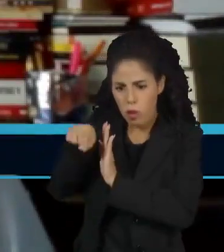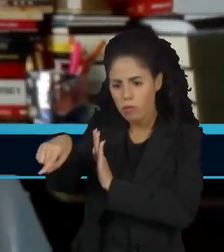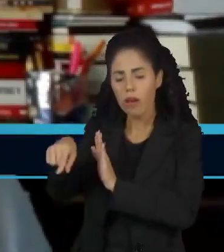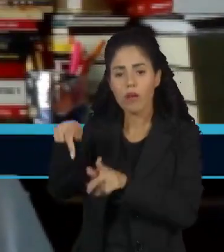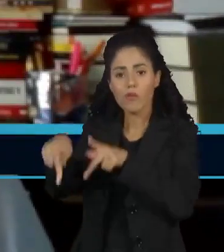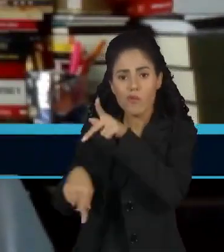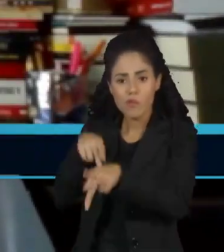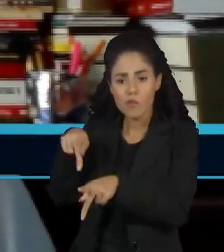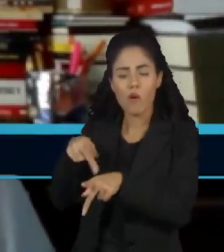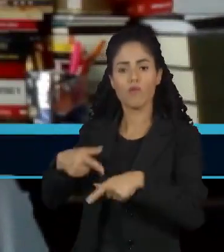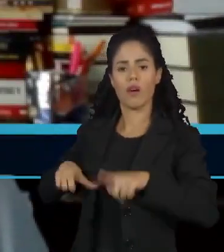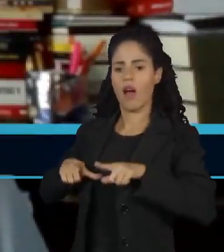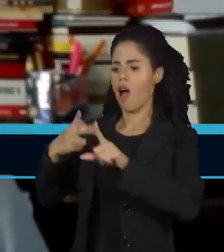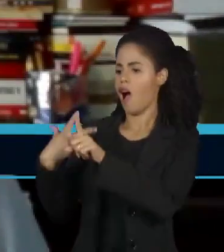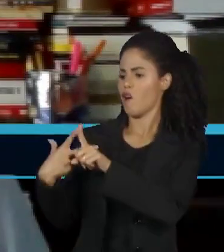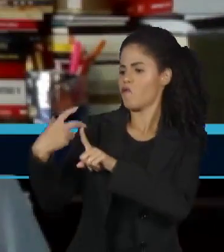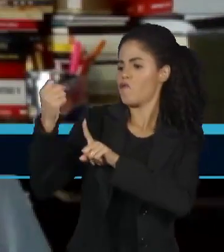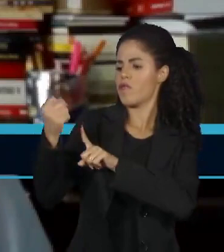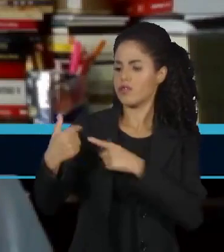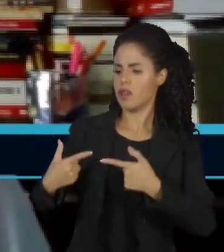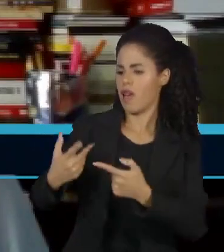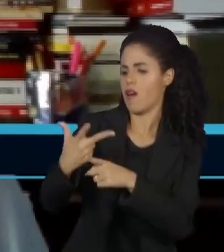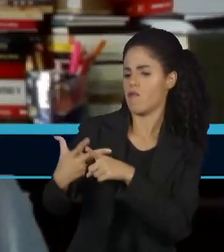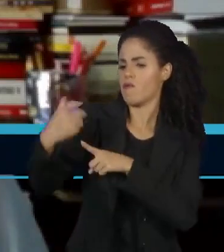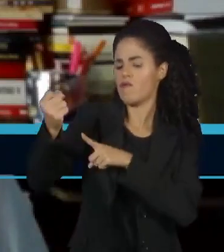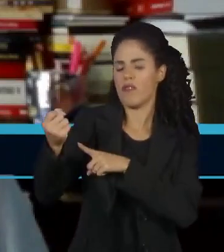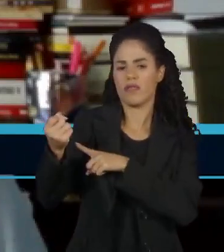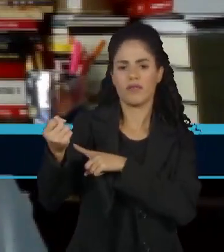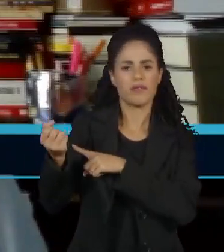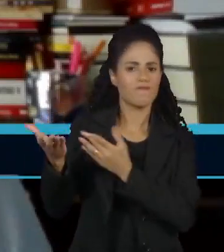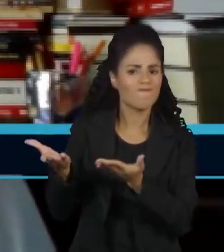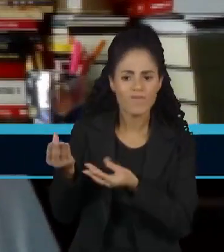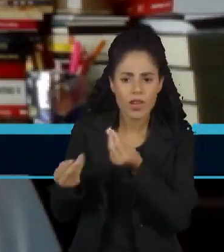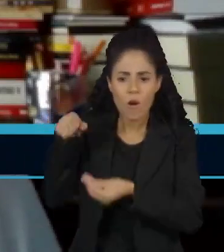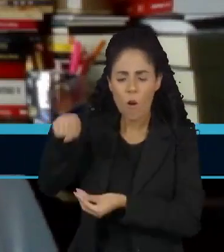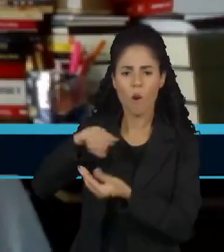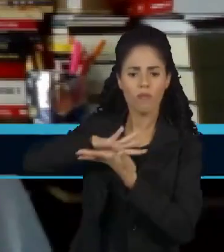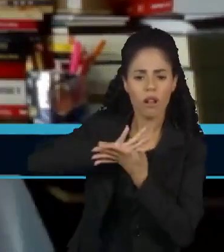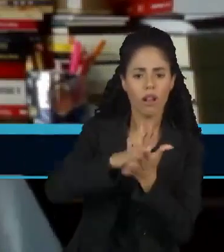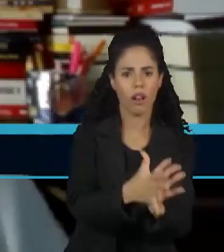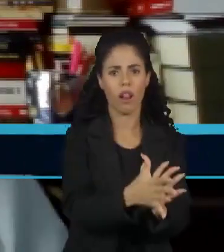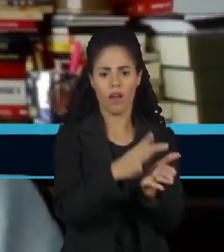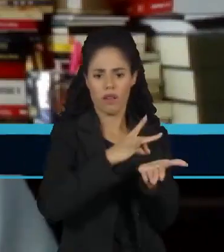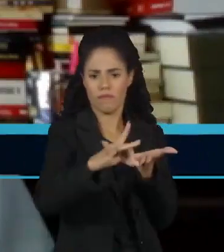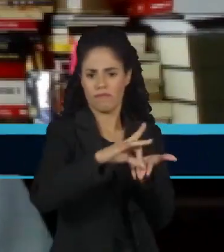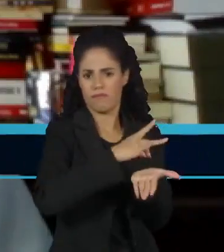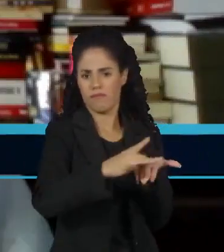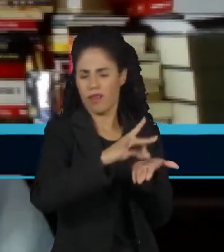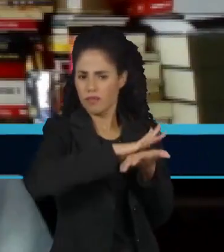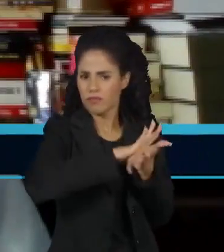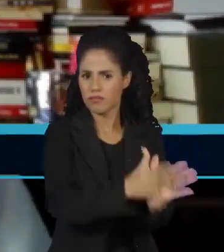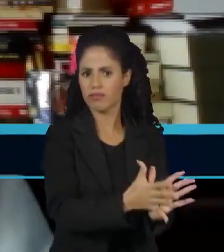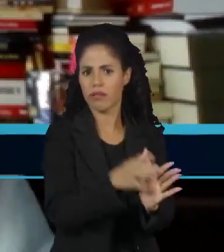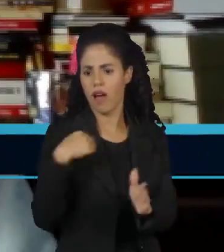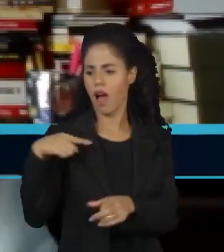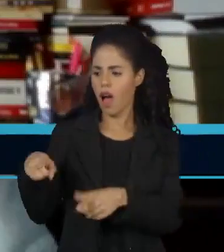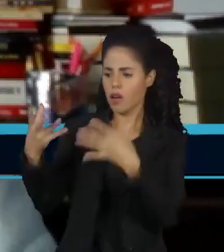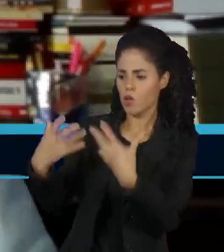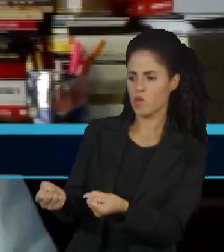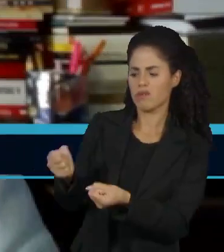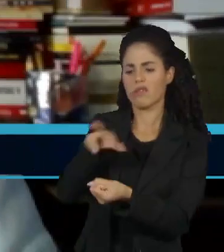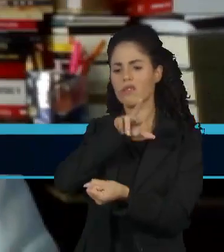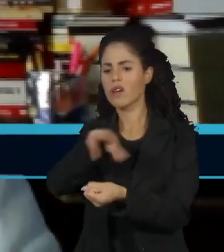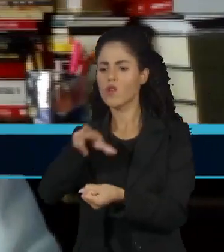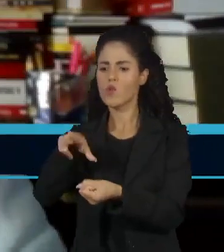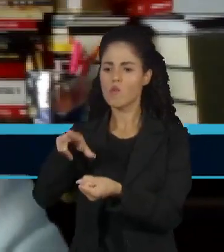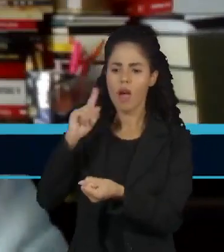um reino vencedor de guerras, como um reino que exterminou os inimigos, como um reino que não aceitava nada que não